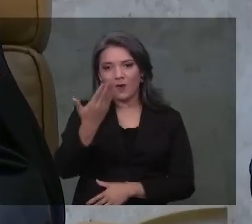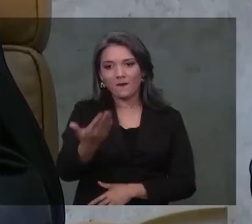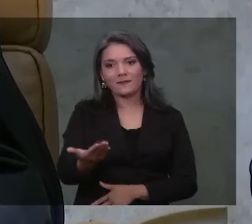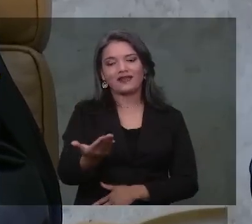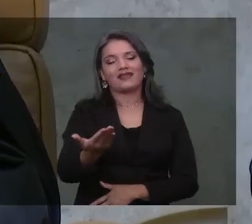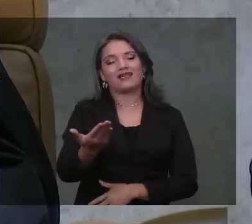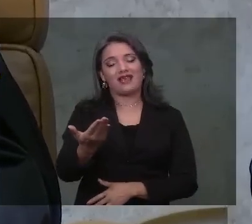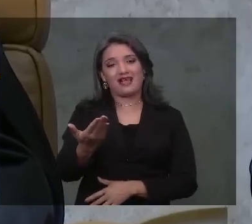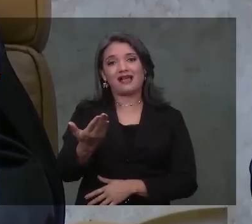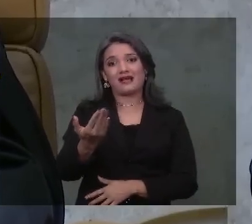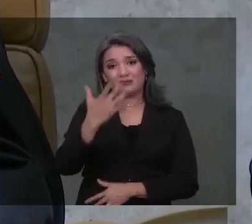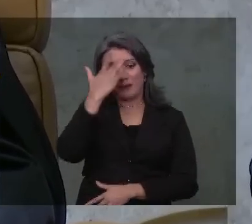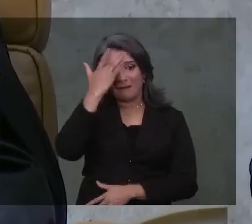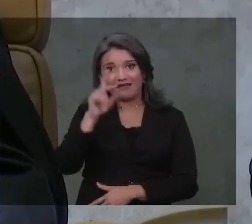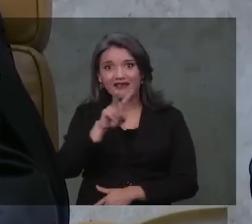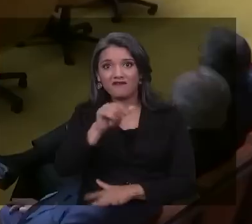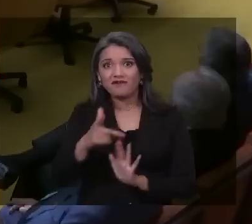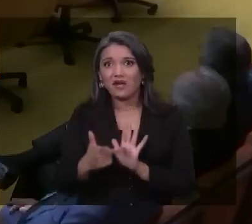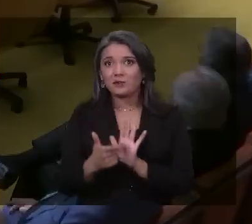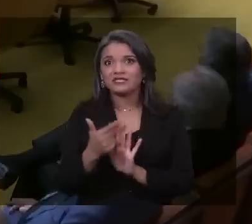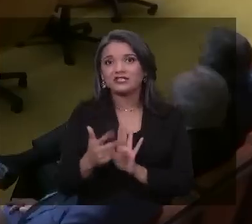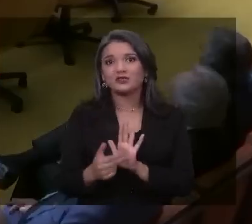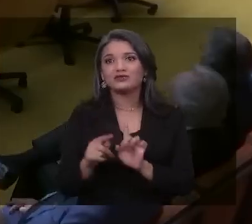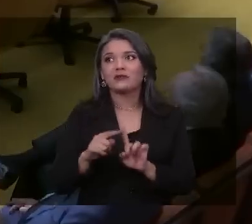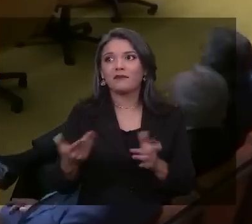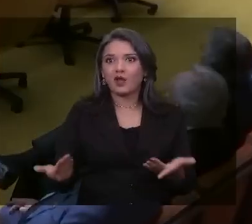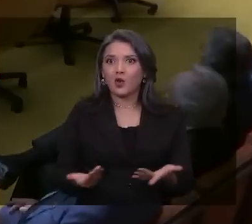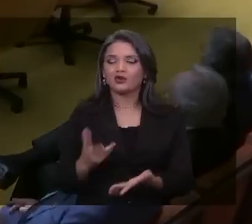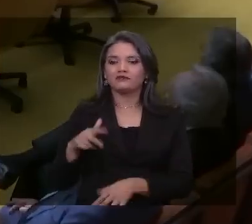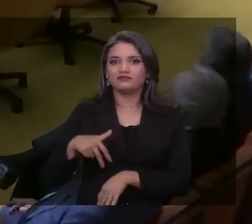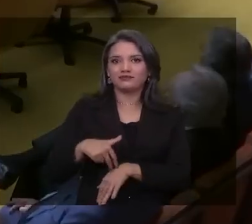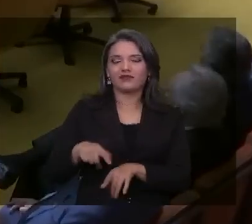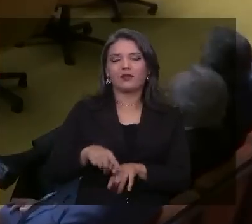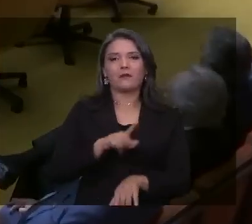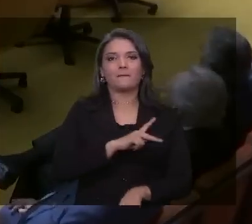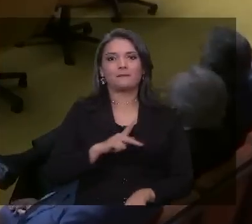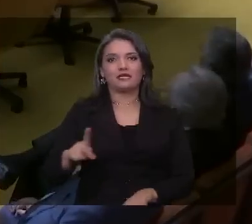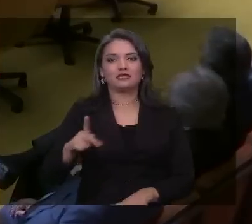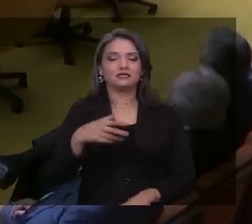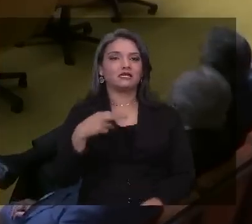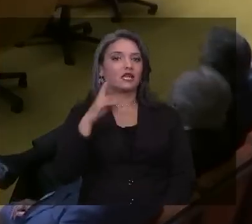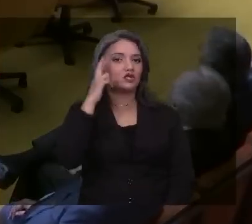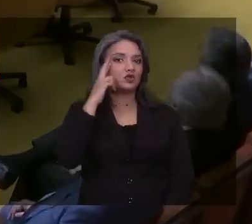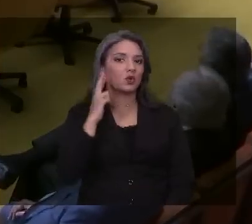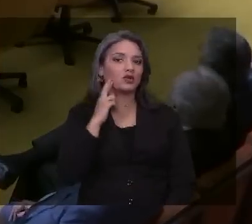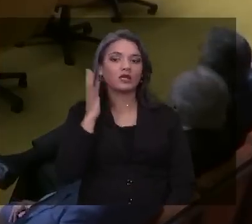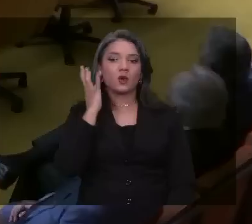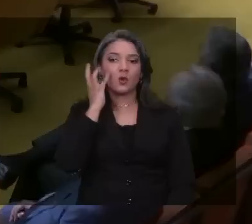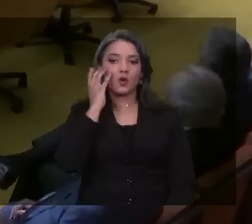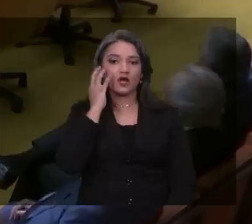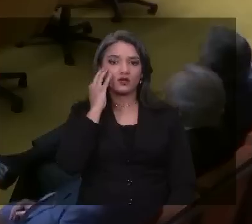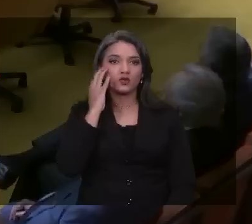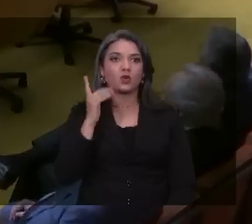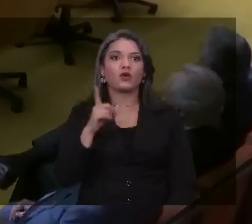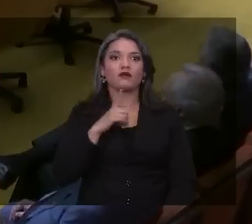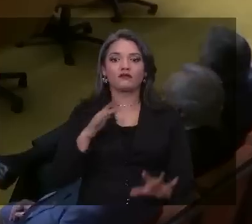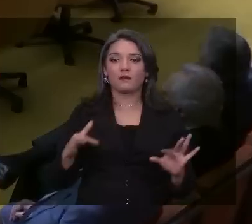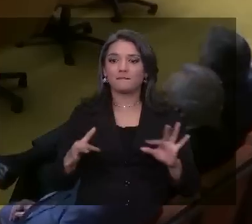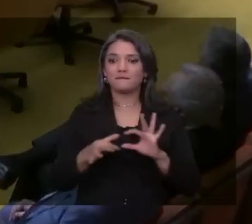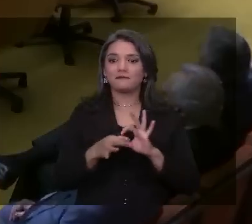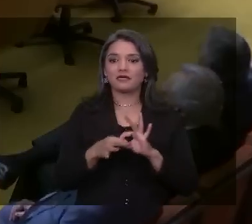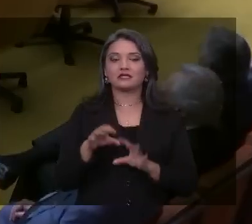cirurgia delicada, bem assim aos presidentes Rodrigo Pacheco e Arthur Lira, que, juntamente com este Supremo Tribunal